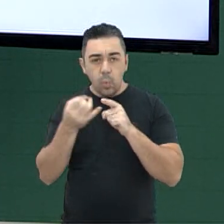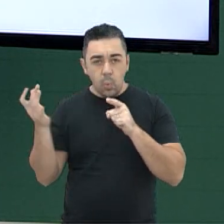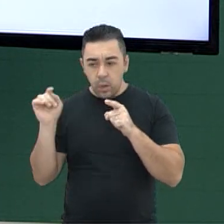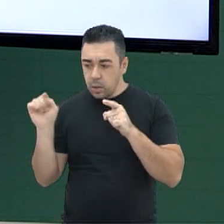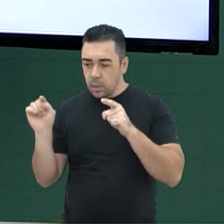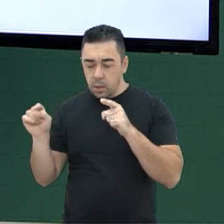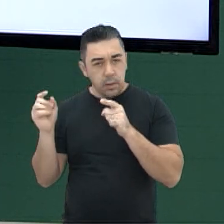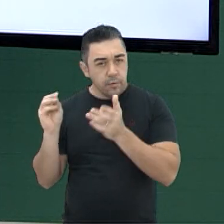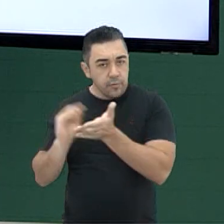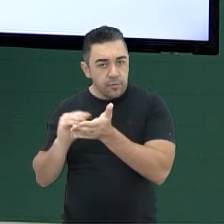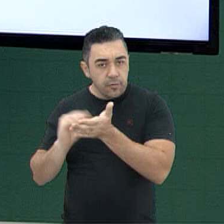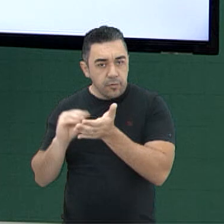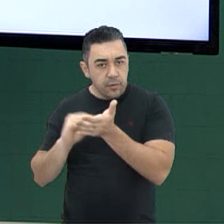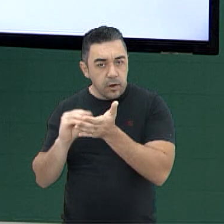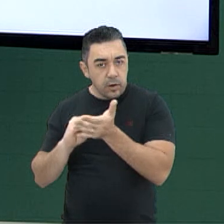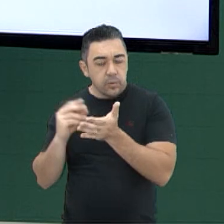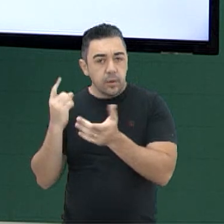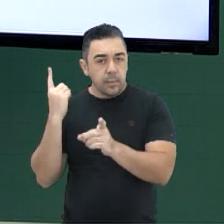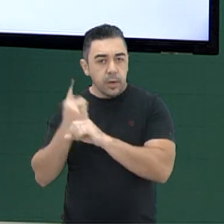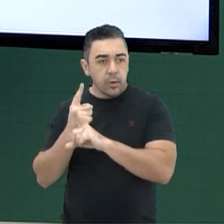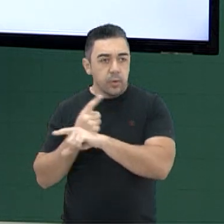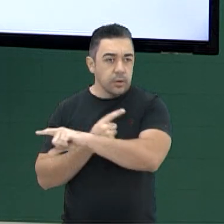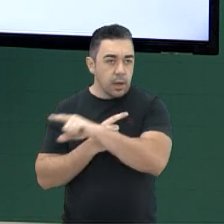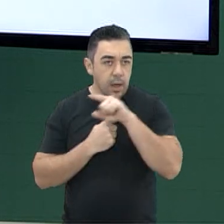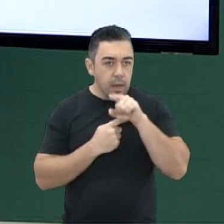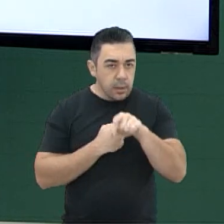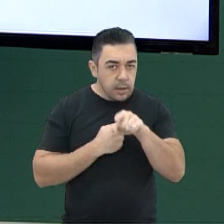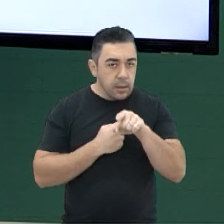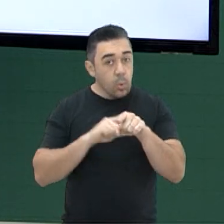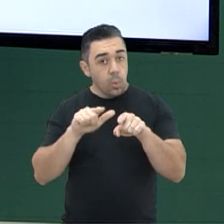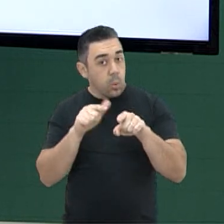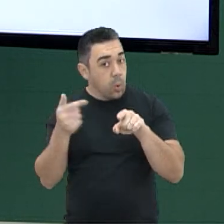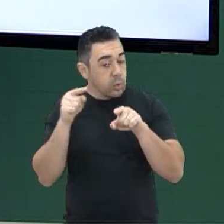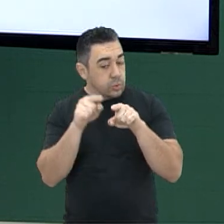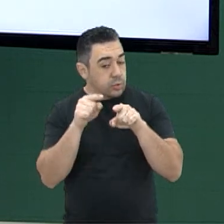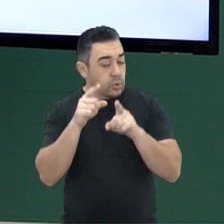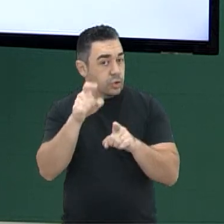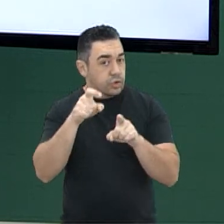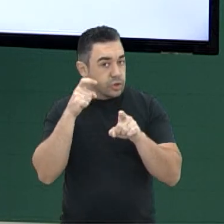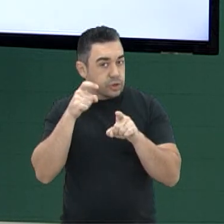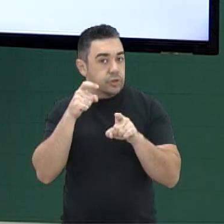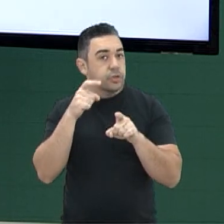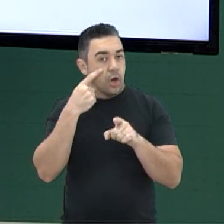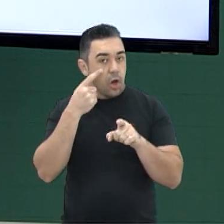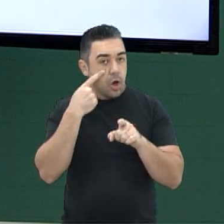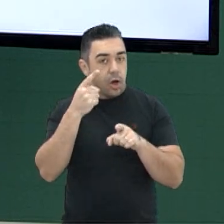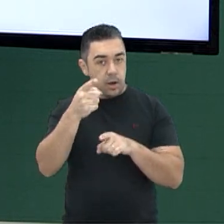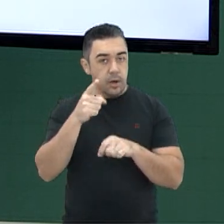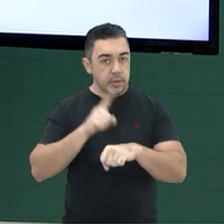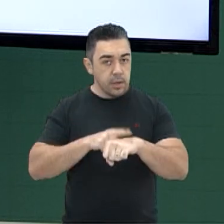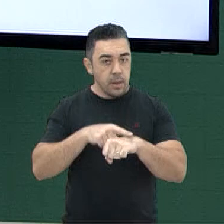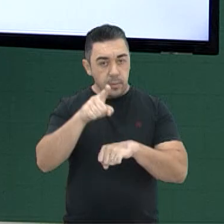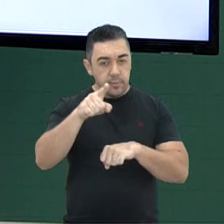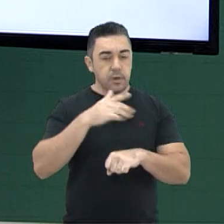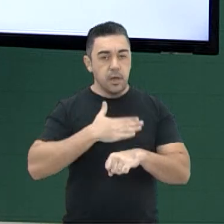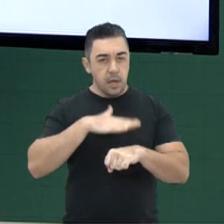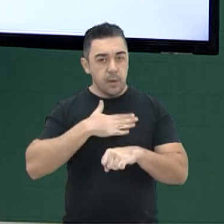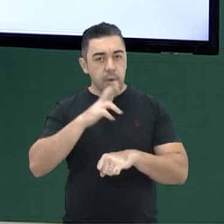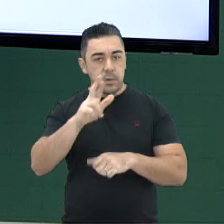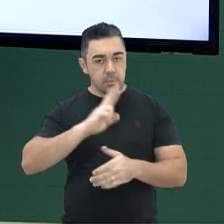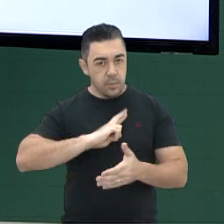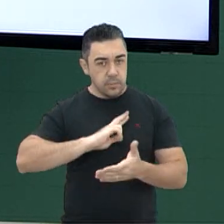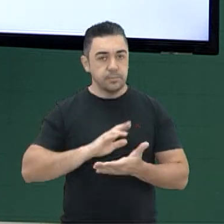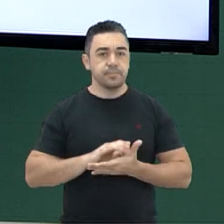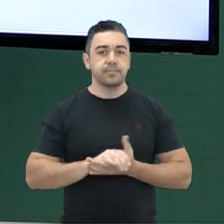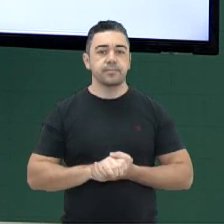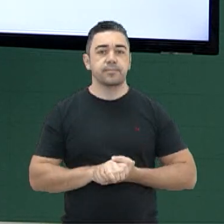que falta para 180 para achar esse outro lado, que é o ângulo X. Eu vou dar um tempo bem legal para vocês resolverem.